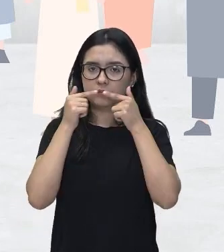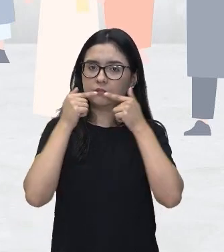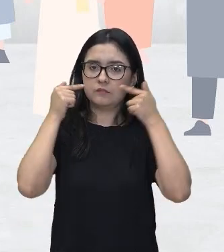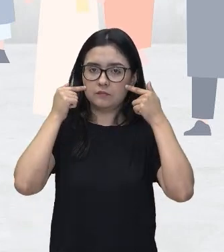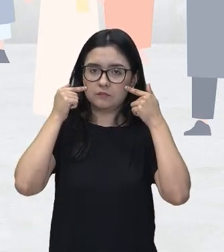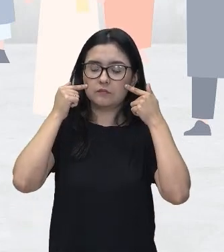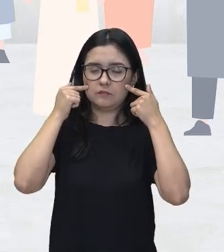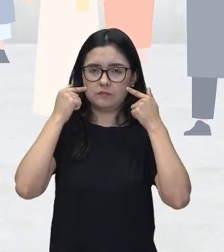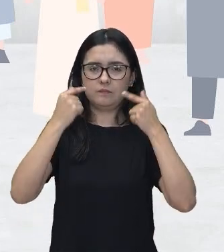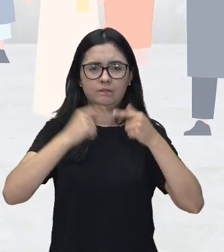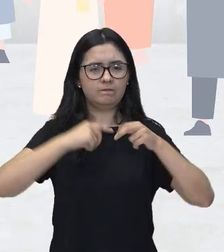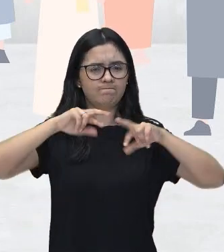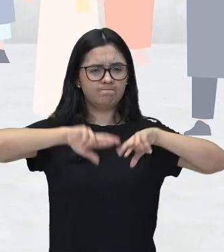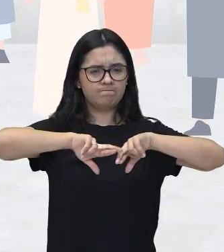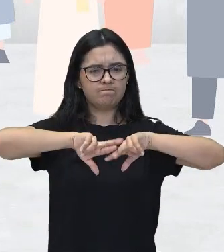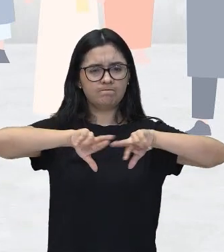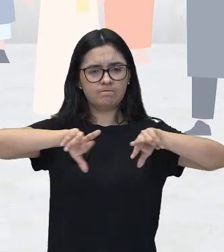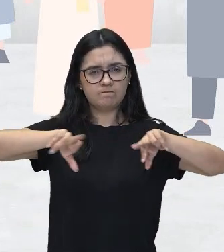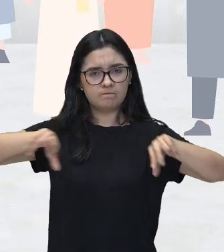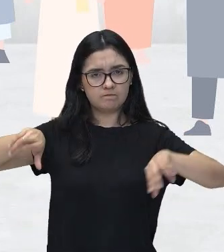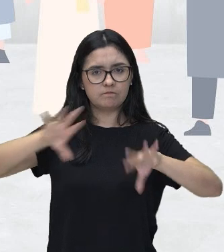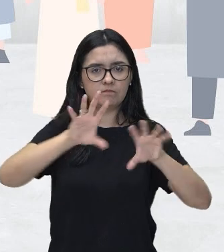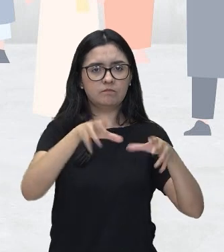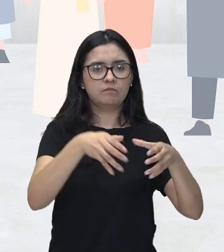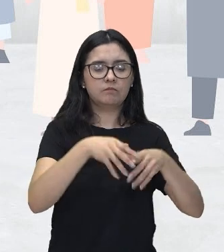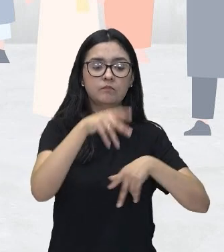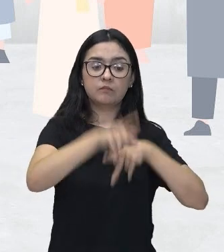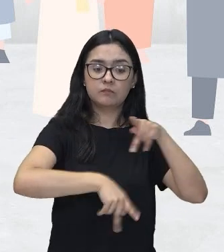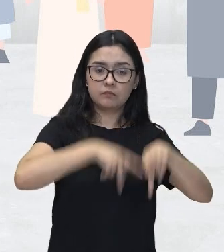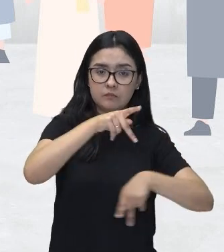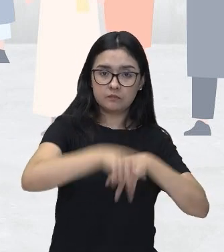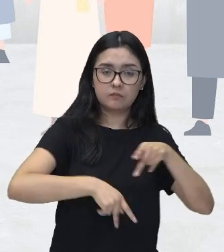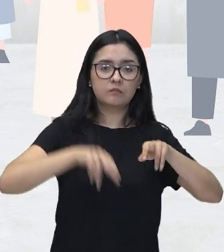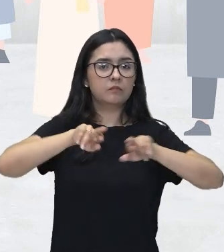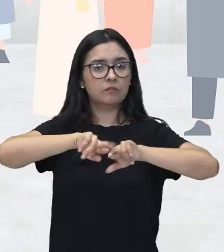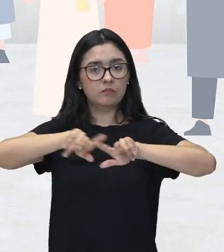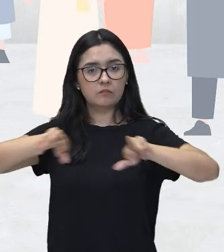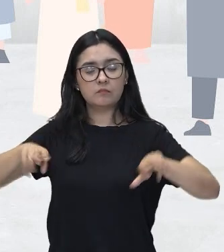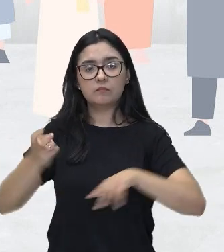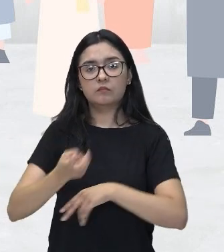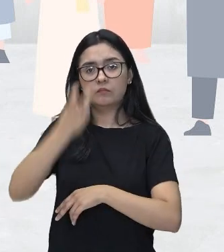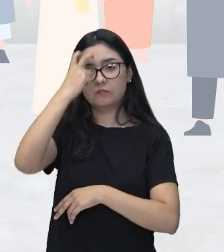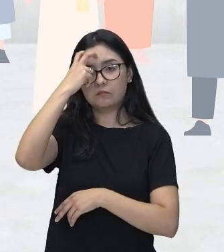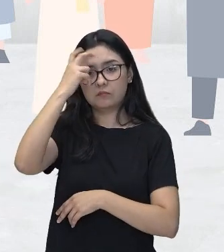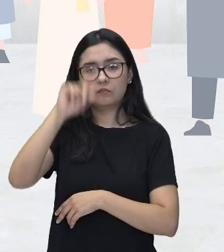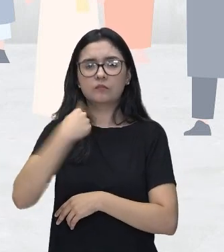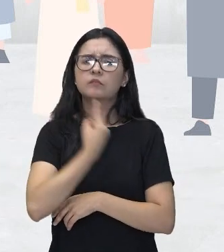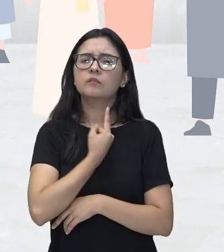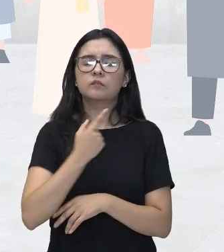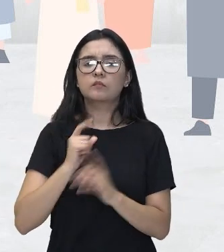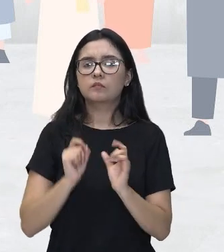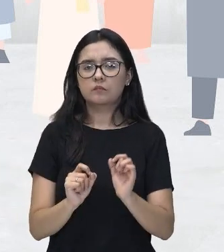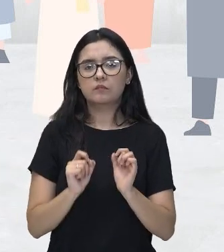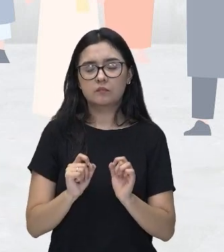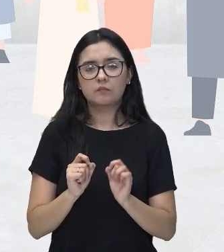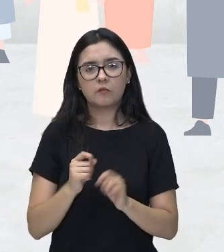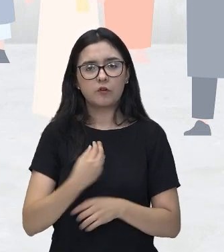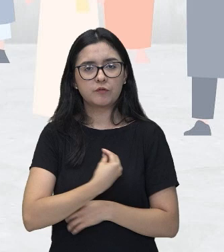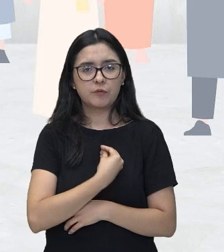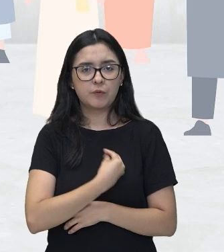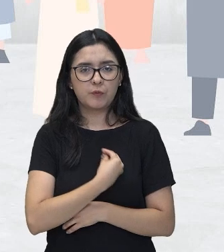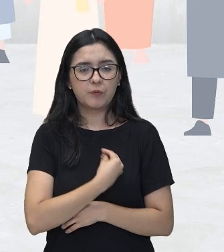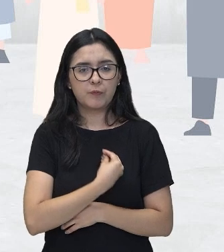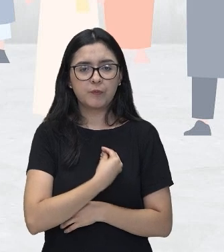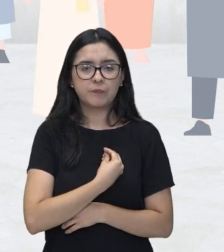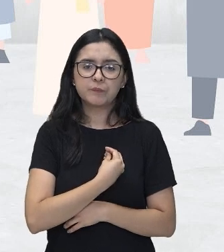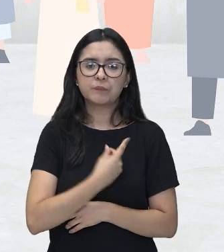dessa diversidade de povos, dessa diversidade de culturas que nós convivemos